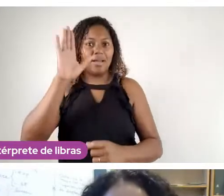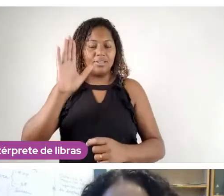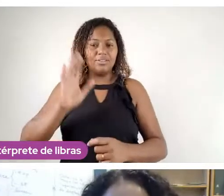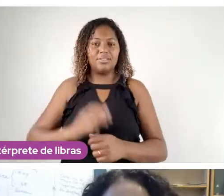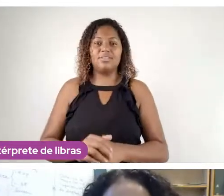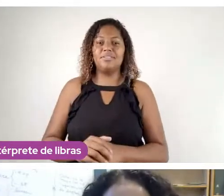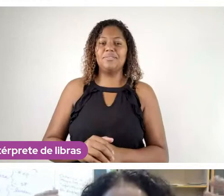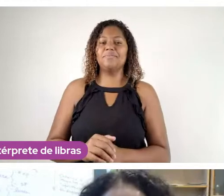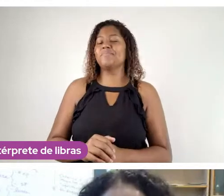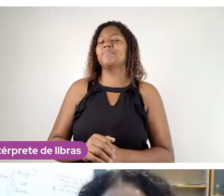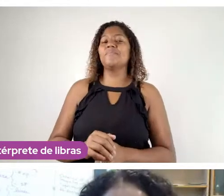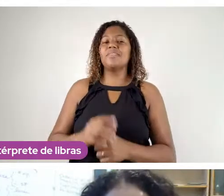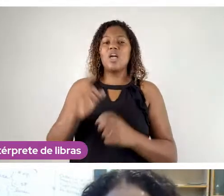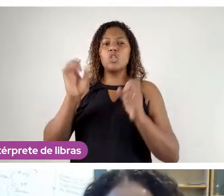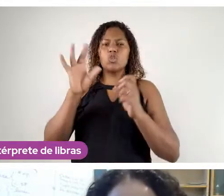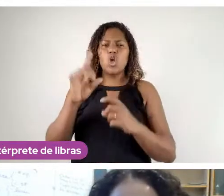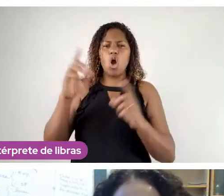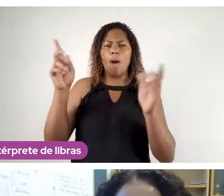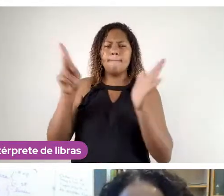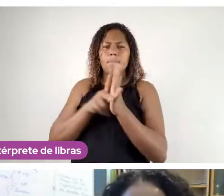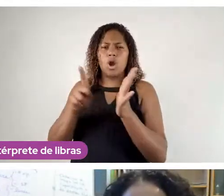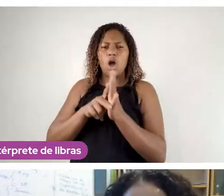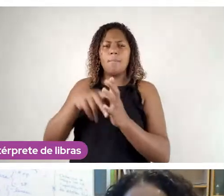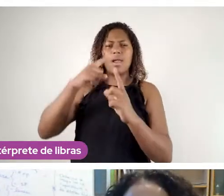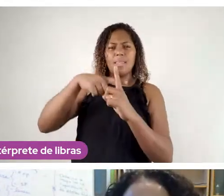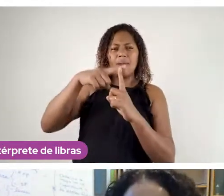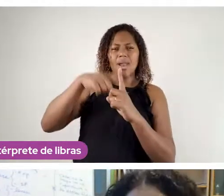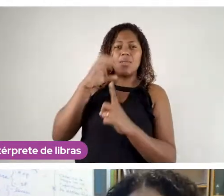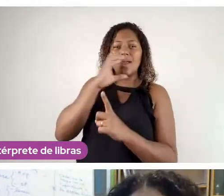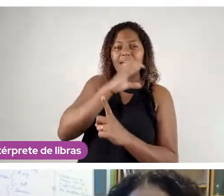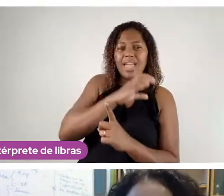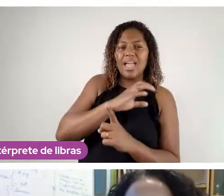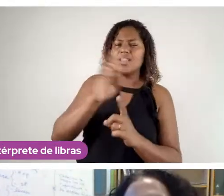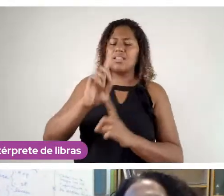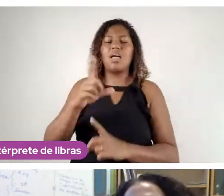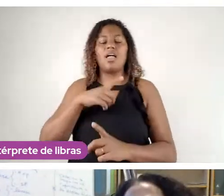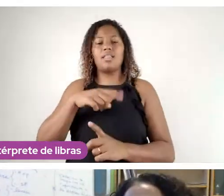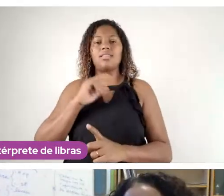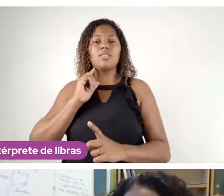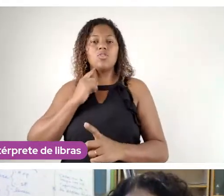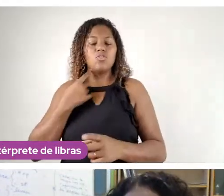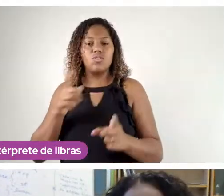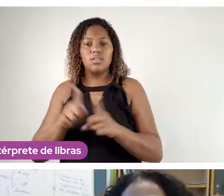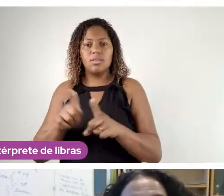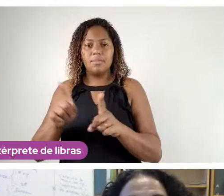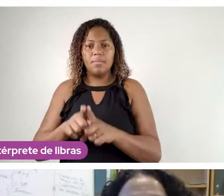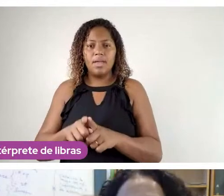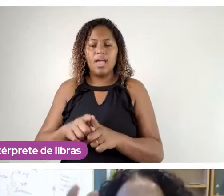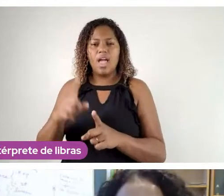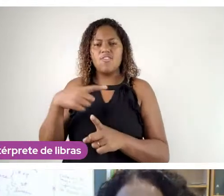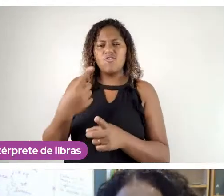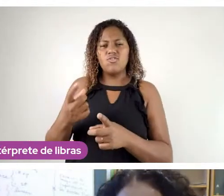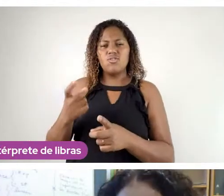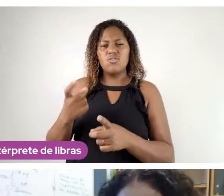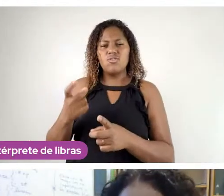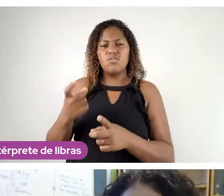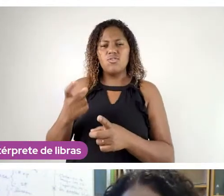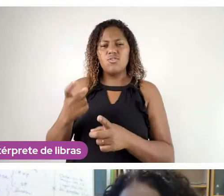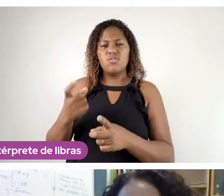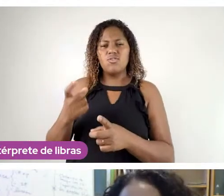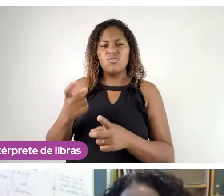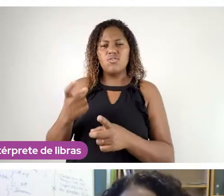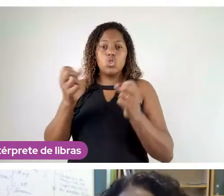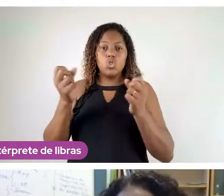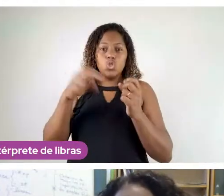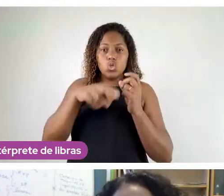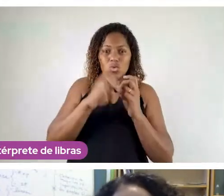gente também está botando mais nutrientes na por causa da eutrofização. A gente coloca mais nutrientes nessas áreas